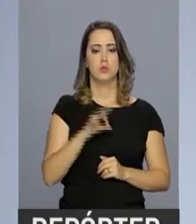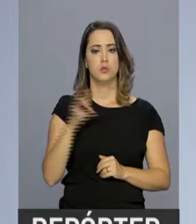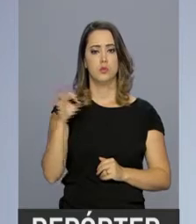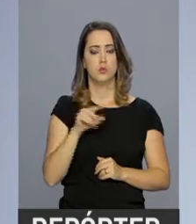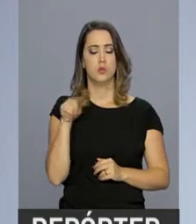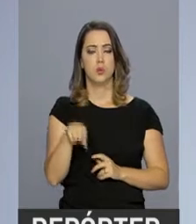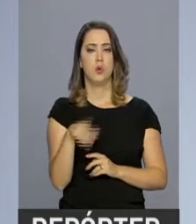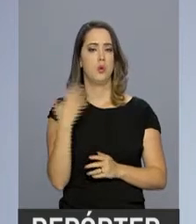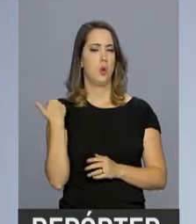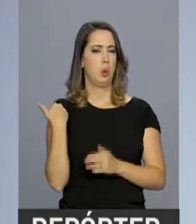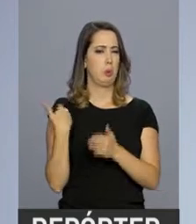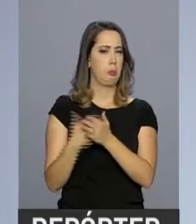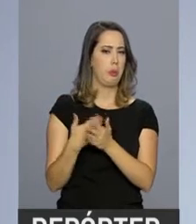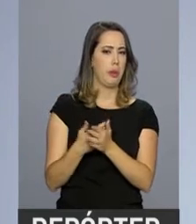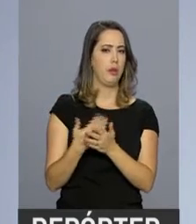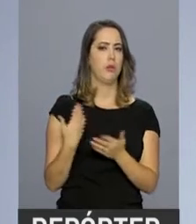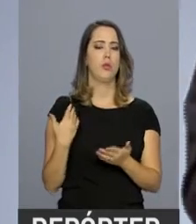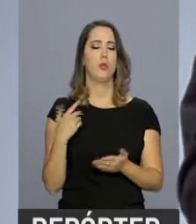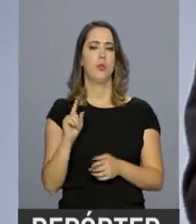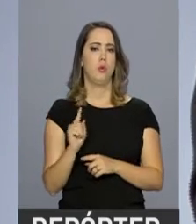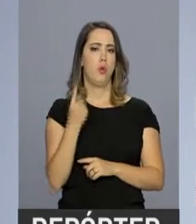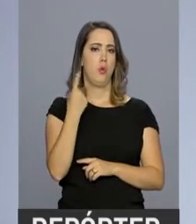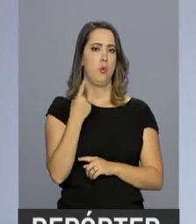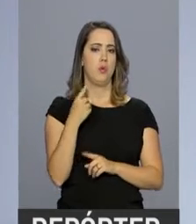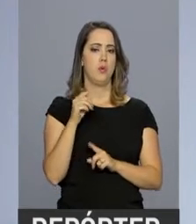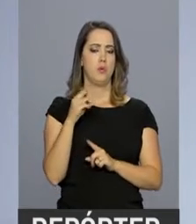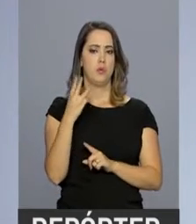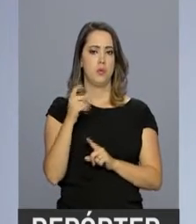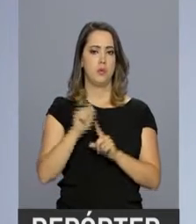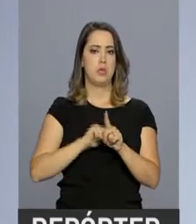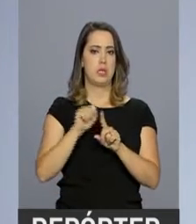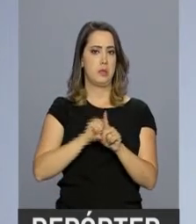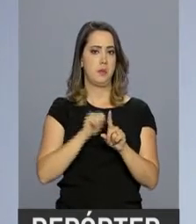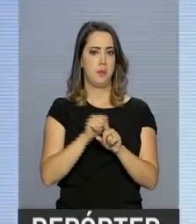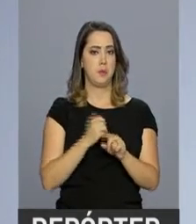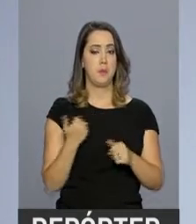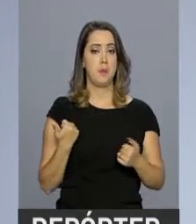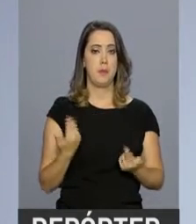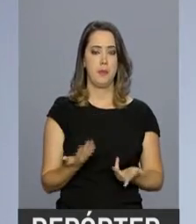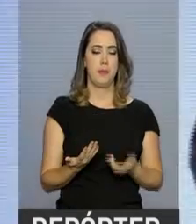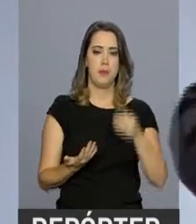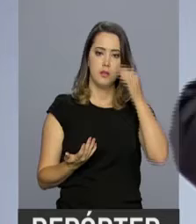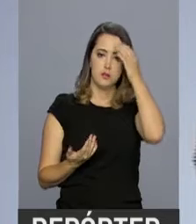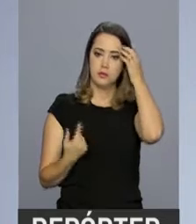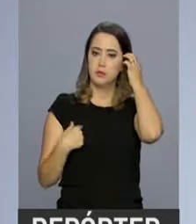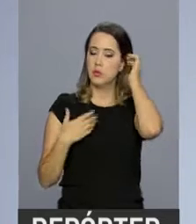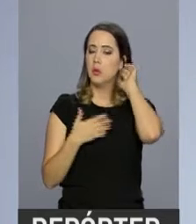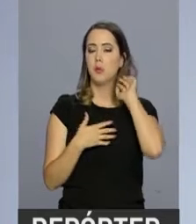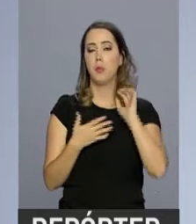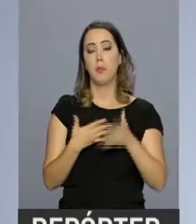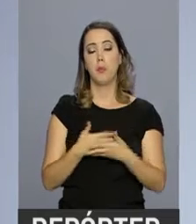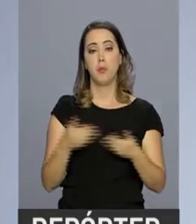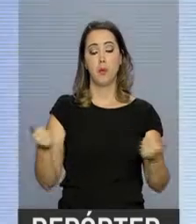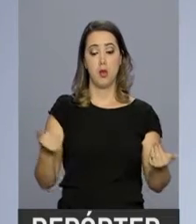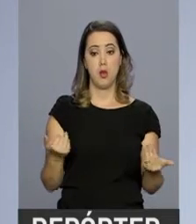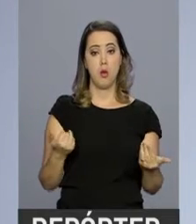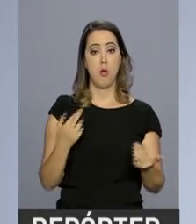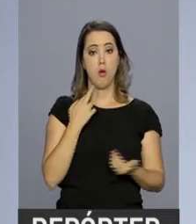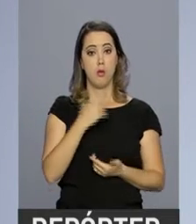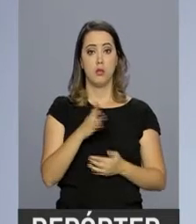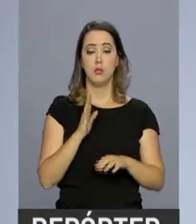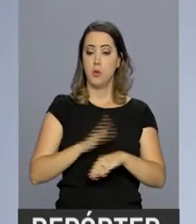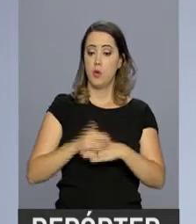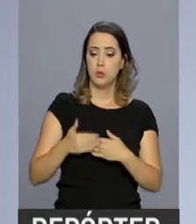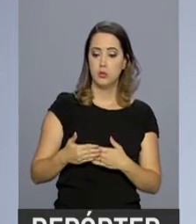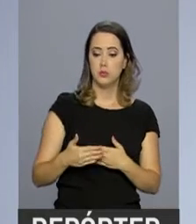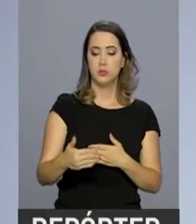agora nesses últimos tempos, né? Penso que no primeiro trimestre, que é o melhor resultado para um período